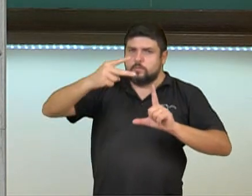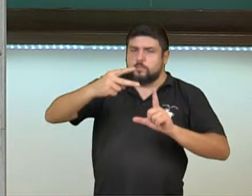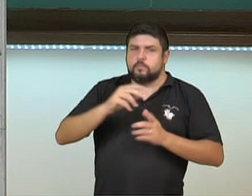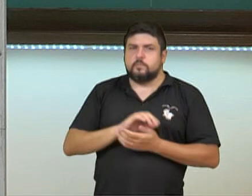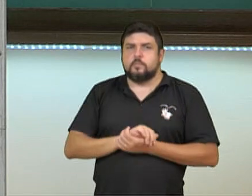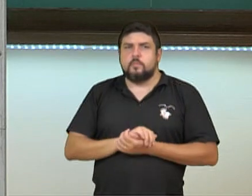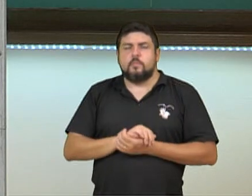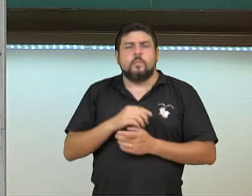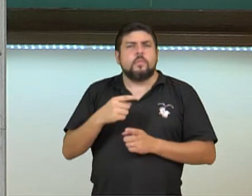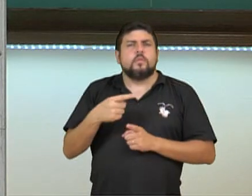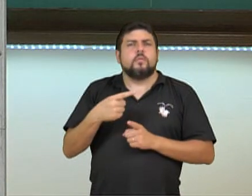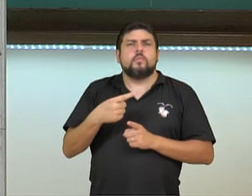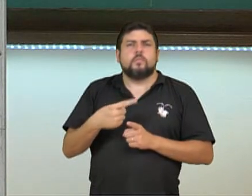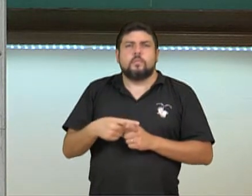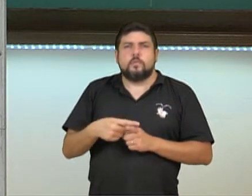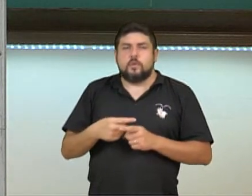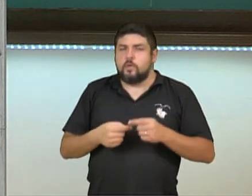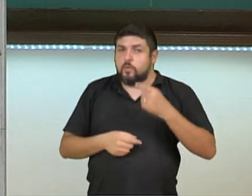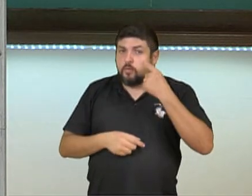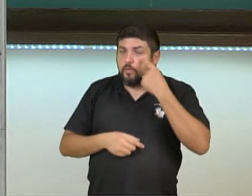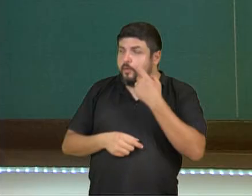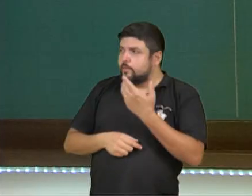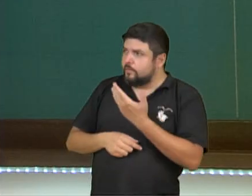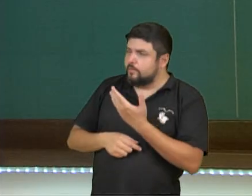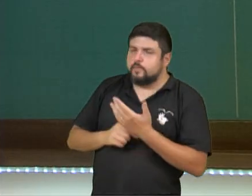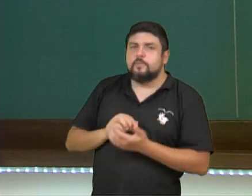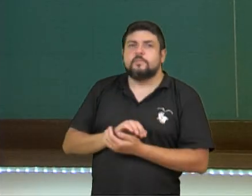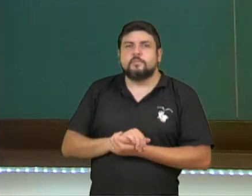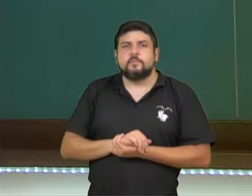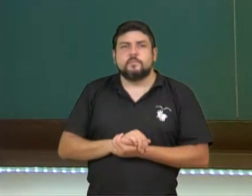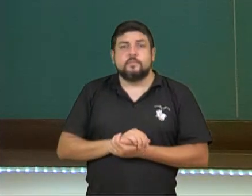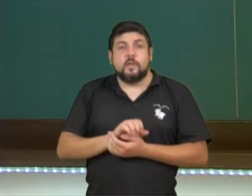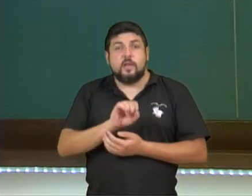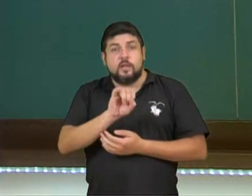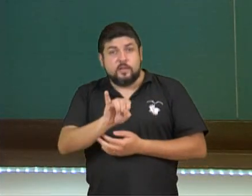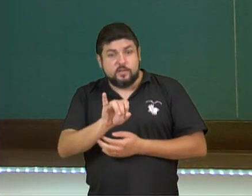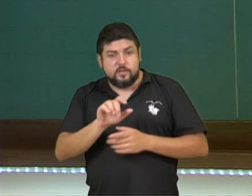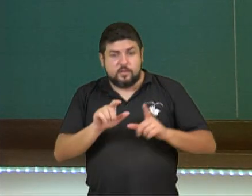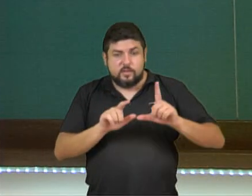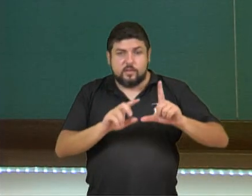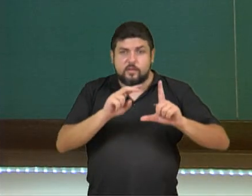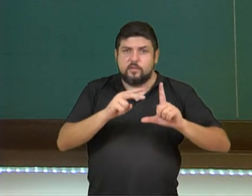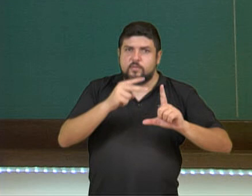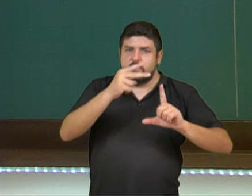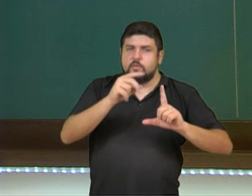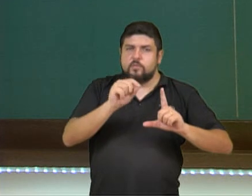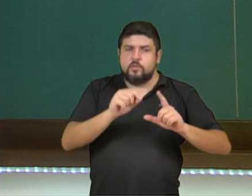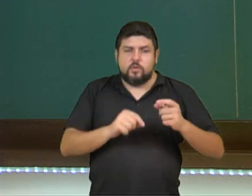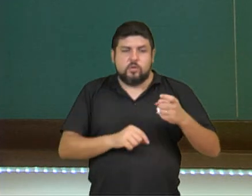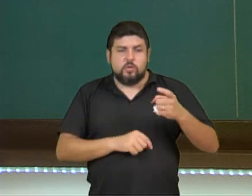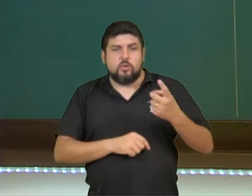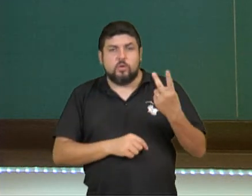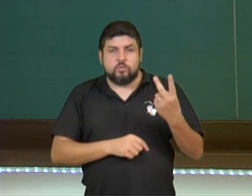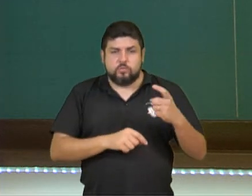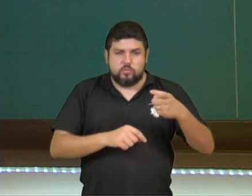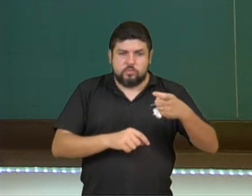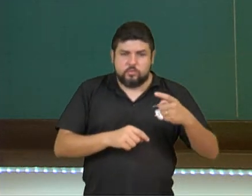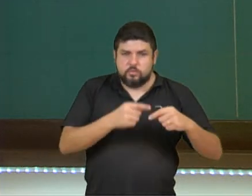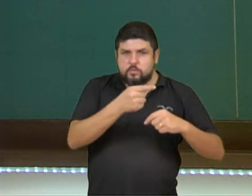quadrado. Por quê? Olha lá como é que vai ficar, ó. Se você usar lado ao quadrado, o lado é 2x menos 3,